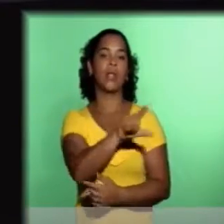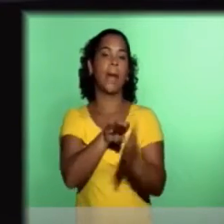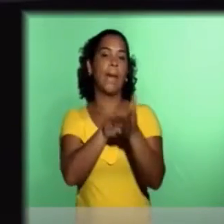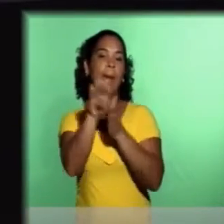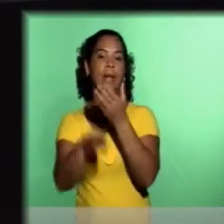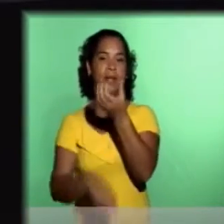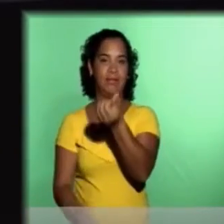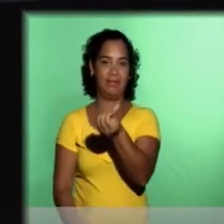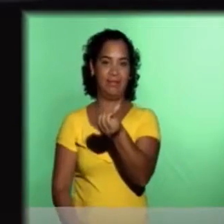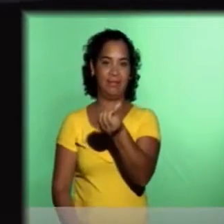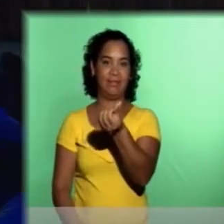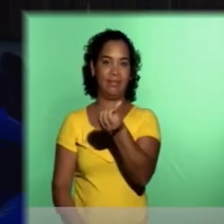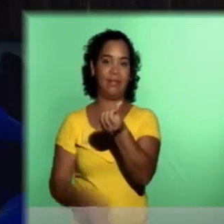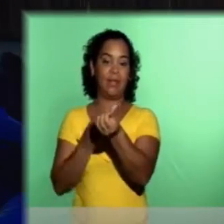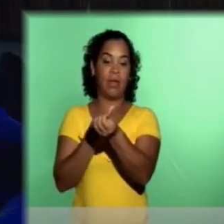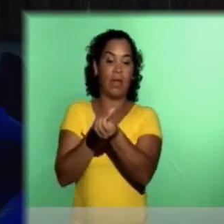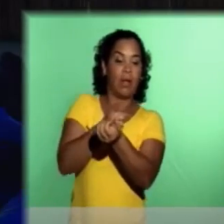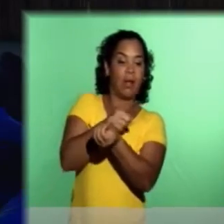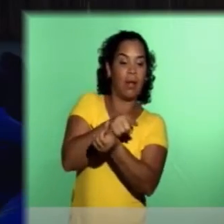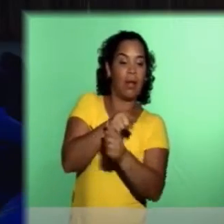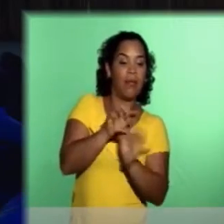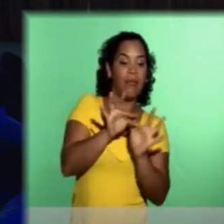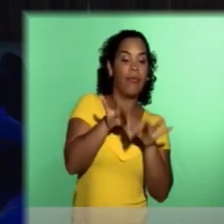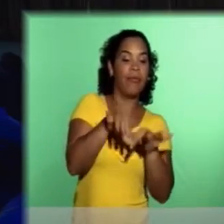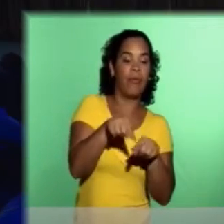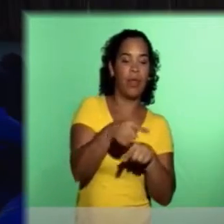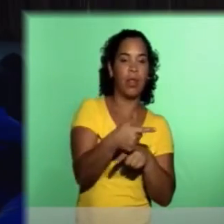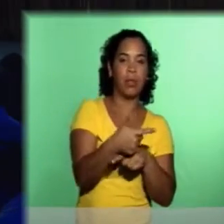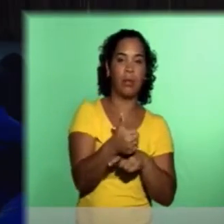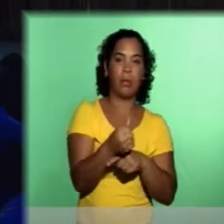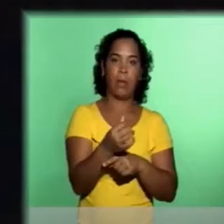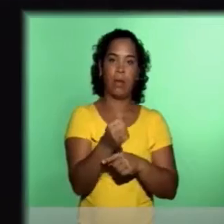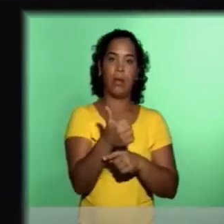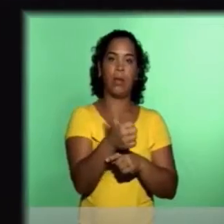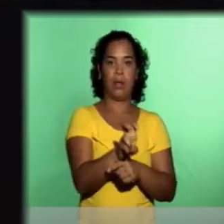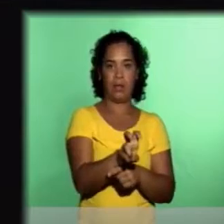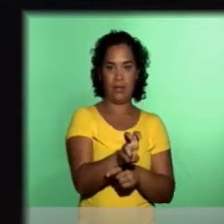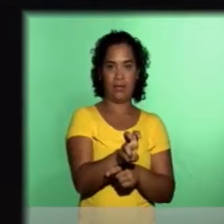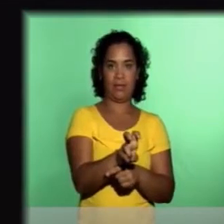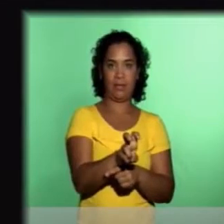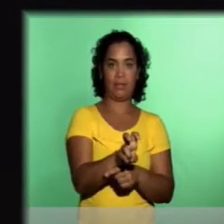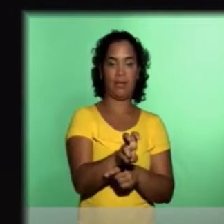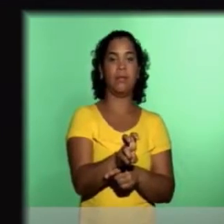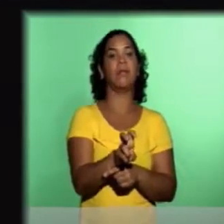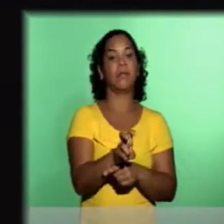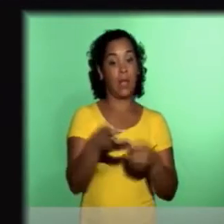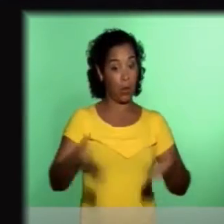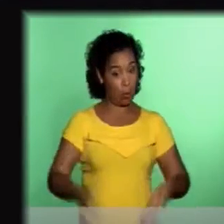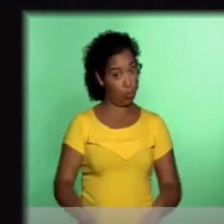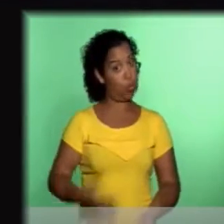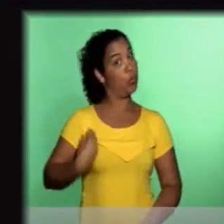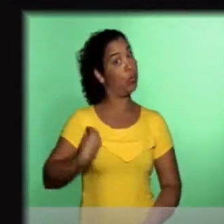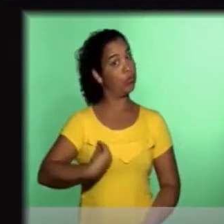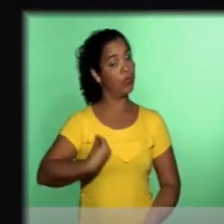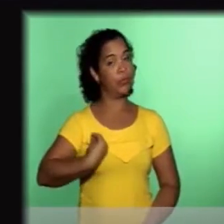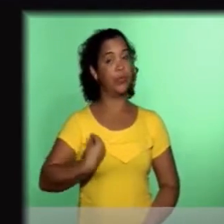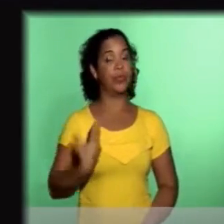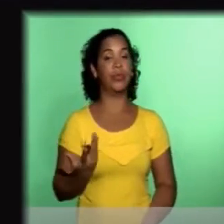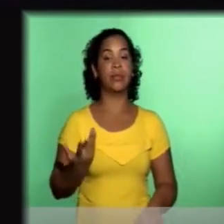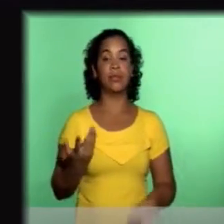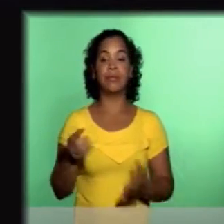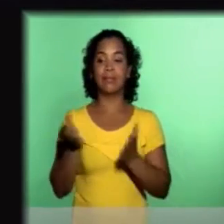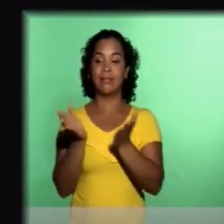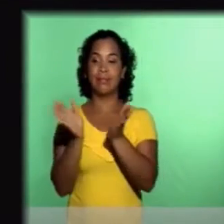seriam finalizadas em 2015. Essas metas de 2015, que é o ano atual, praticamente